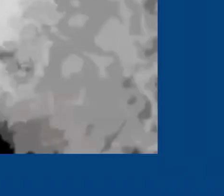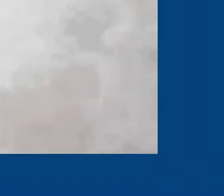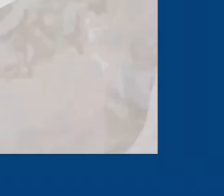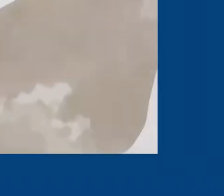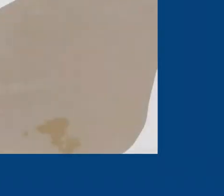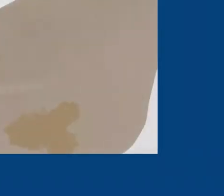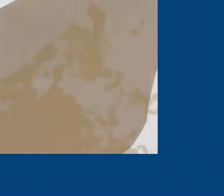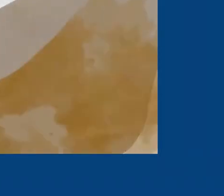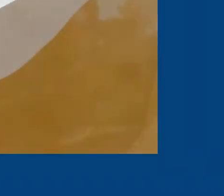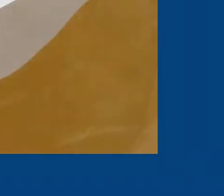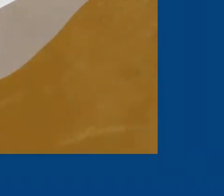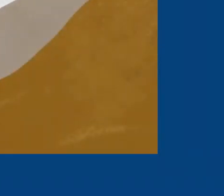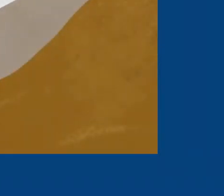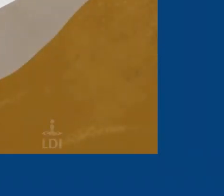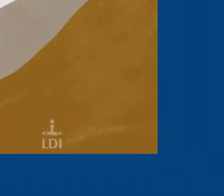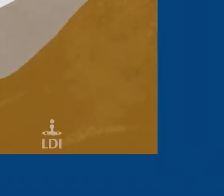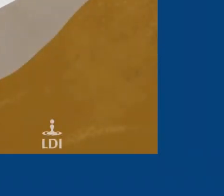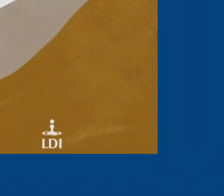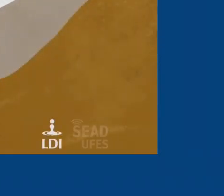e